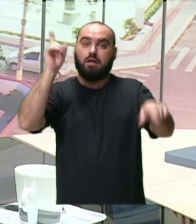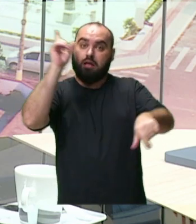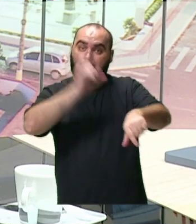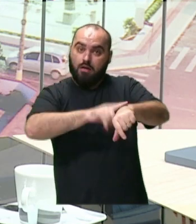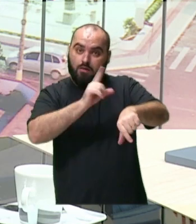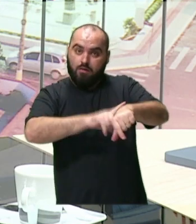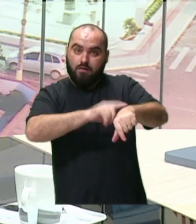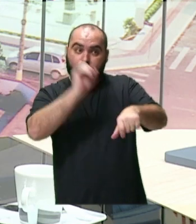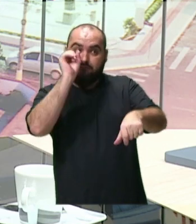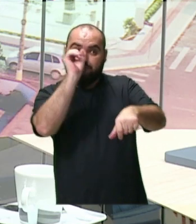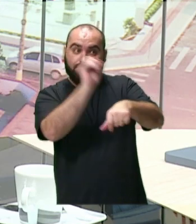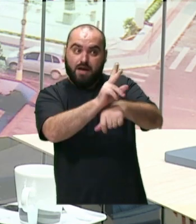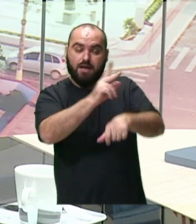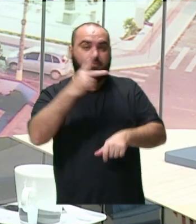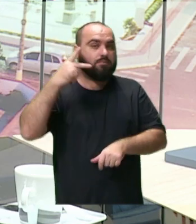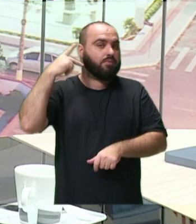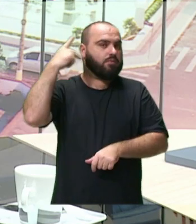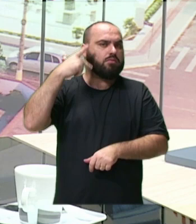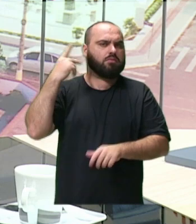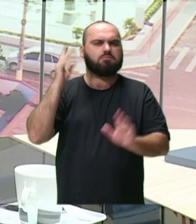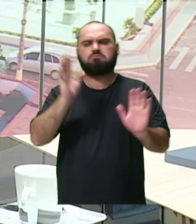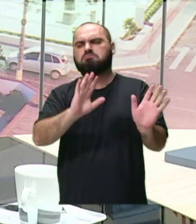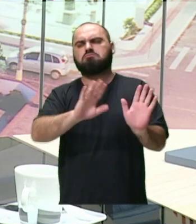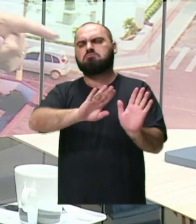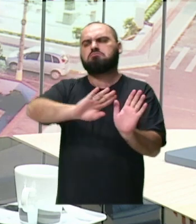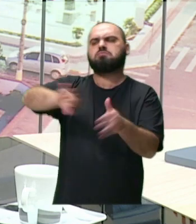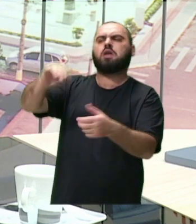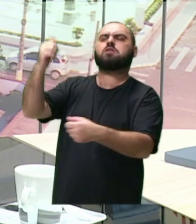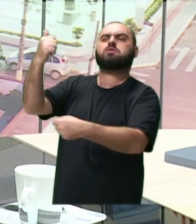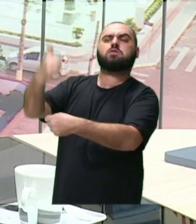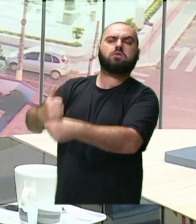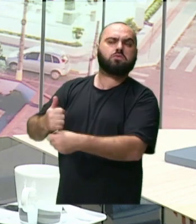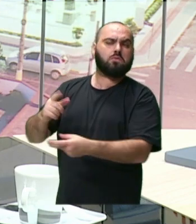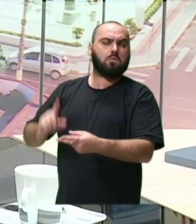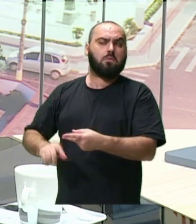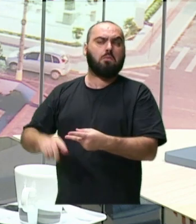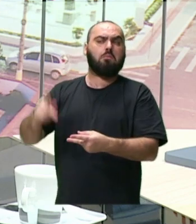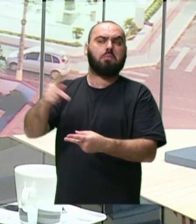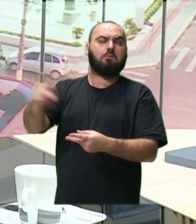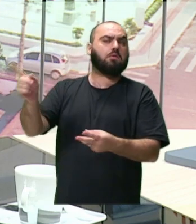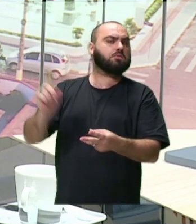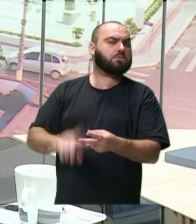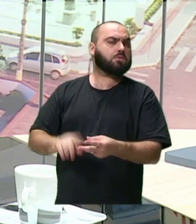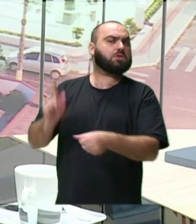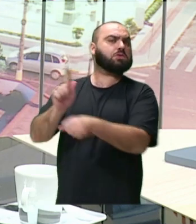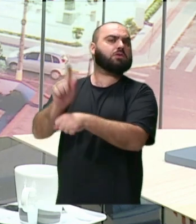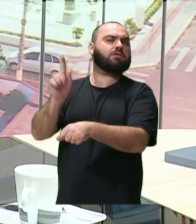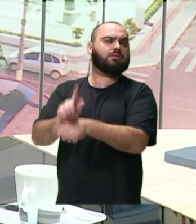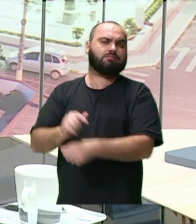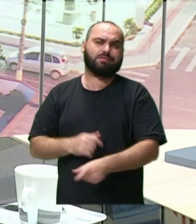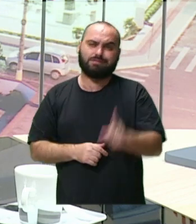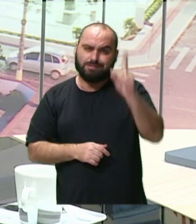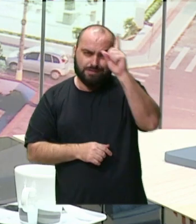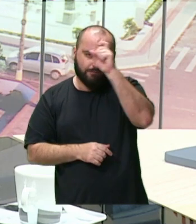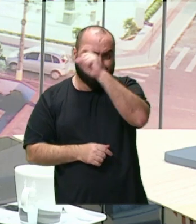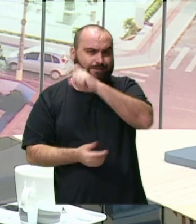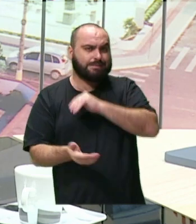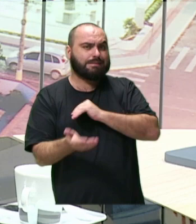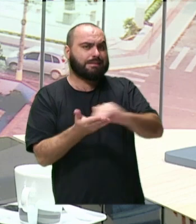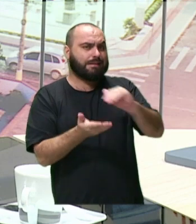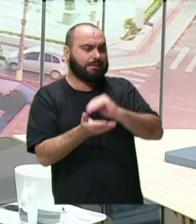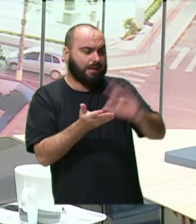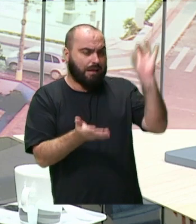cargos públicos, não, daí pode ser no máximo a diretora, ou a professora, uma gerente, dificilmente elas vão estar lá como